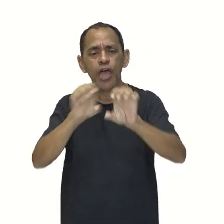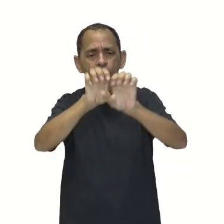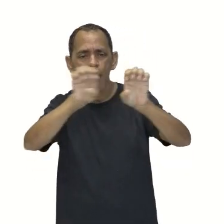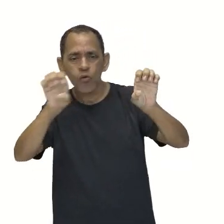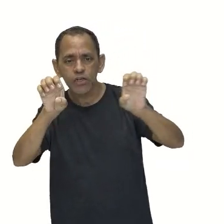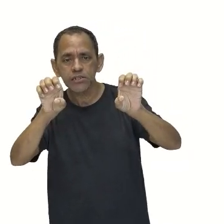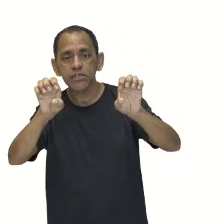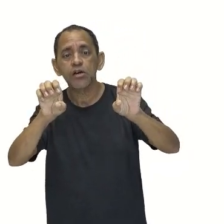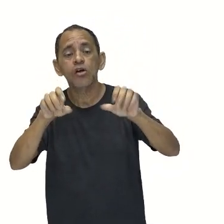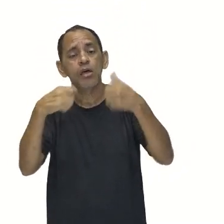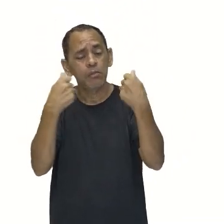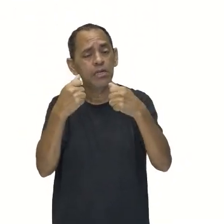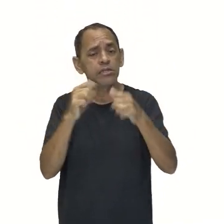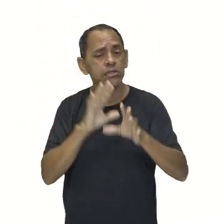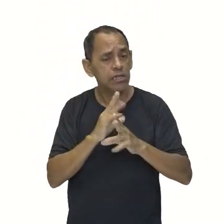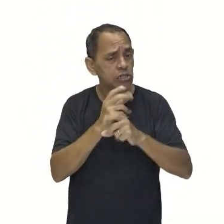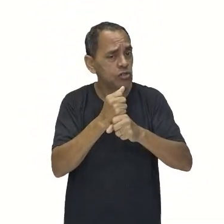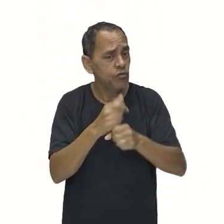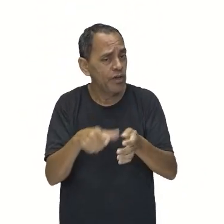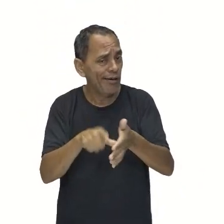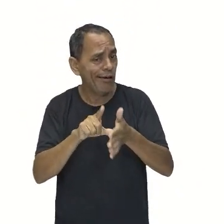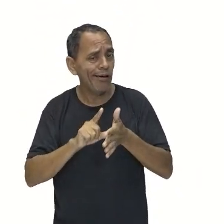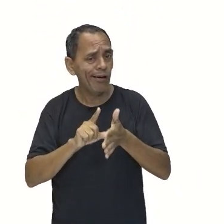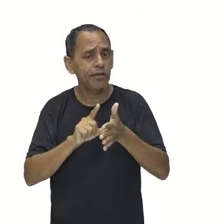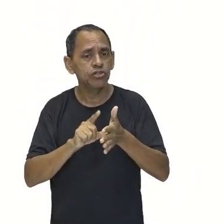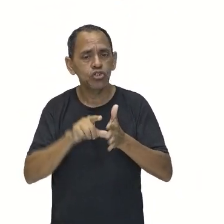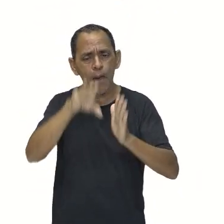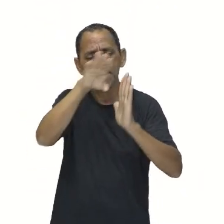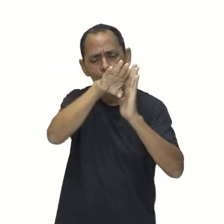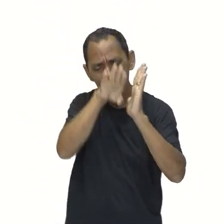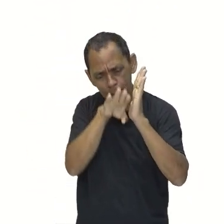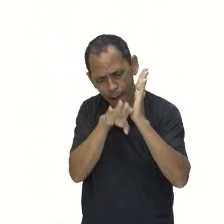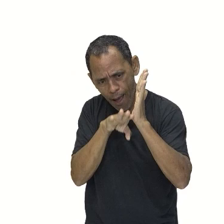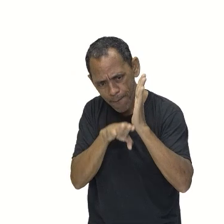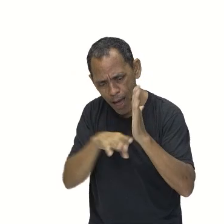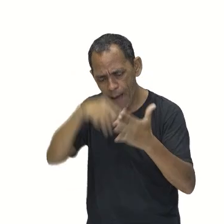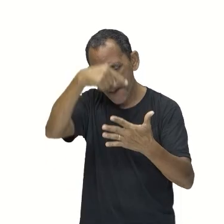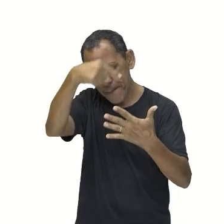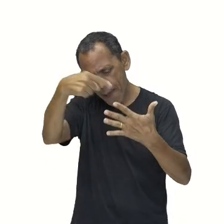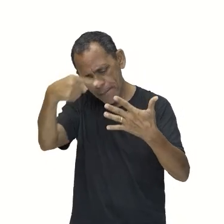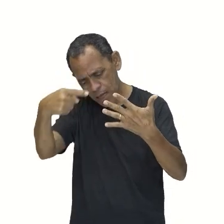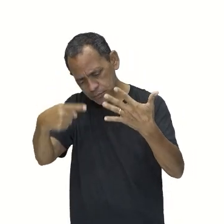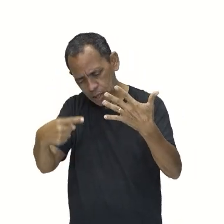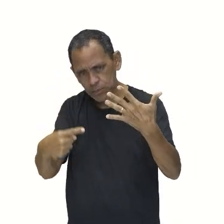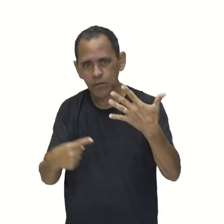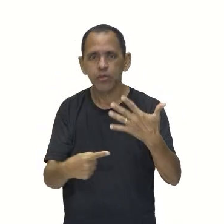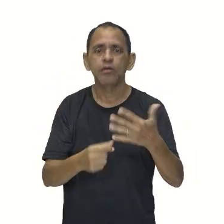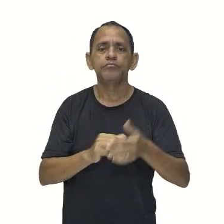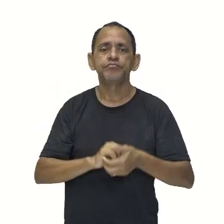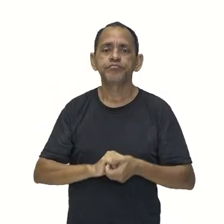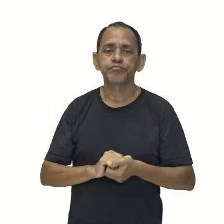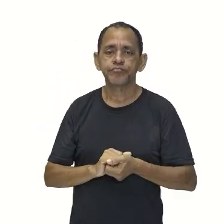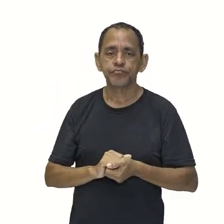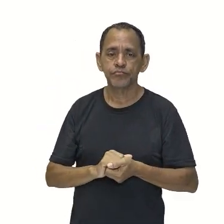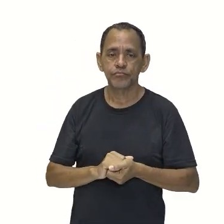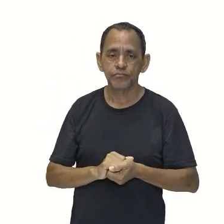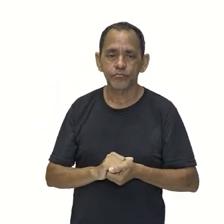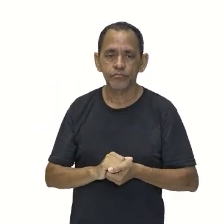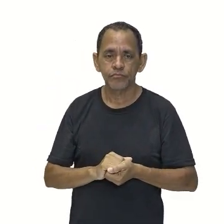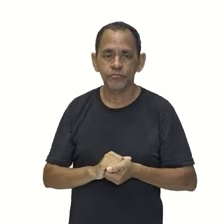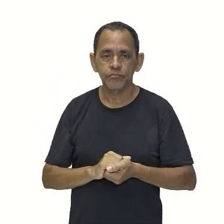Resolvendo esta multiplicação aqui, certo? Jogar um pouco mais para cá. Então, nós temos, vamos